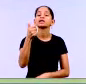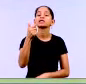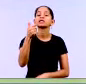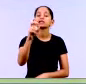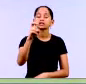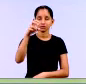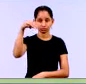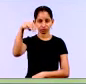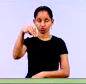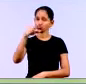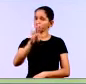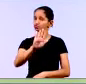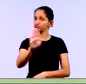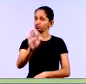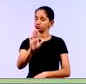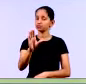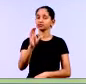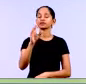minutos corresponde a